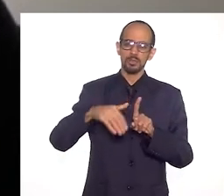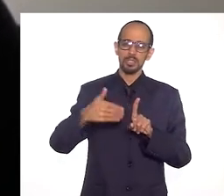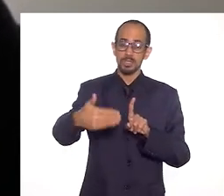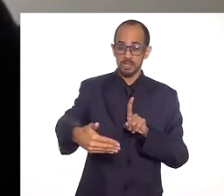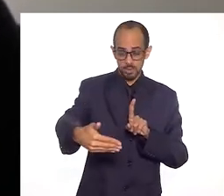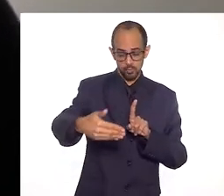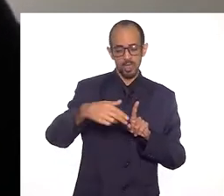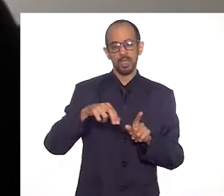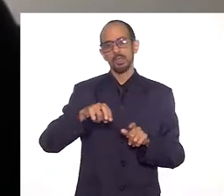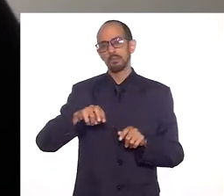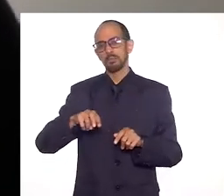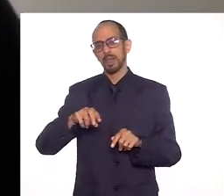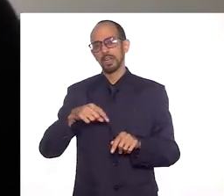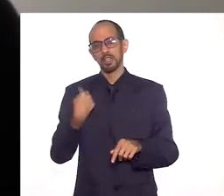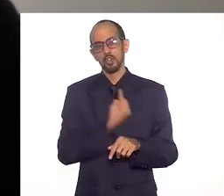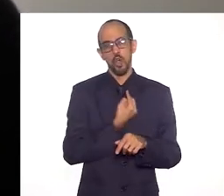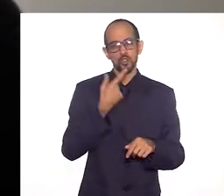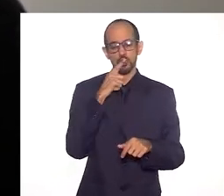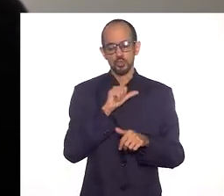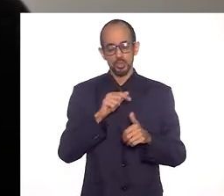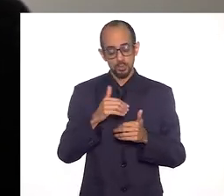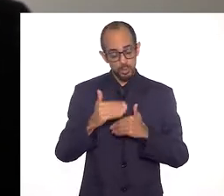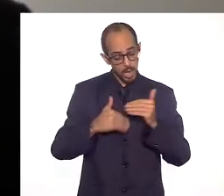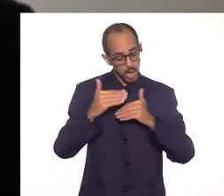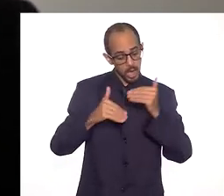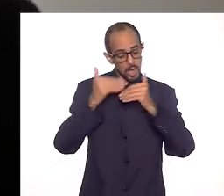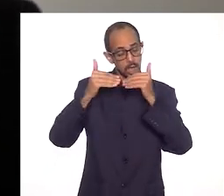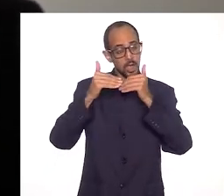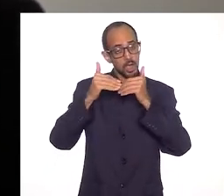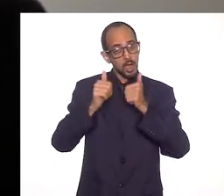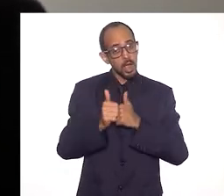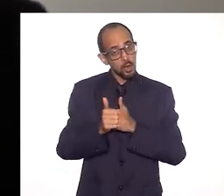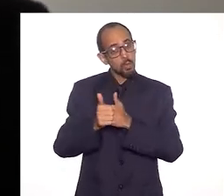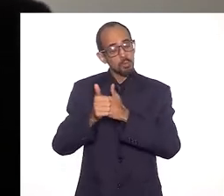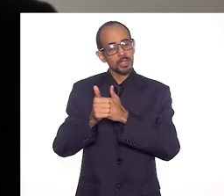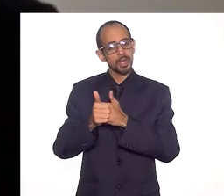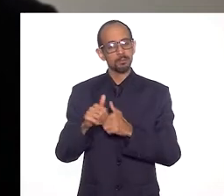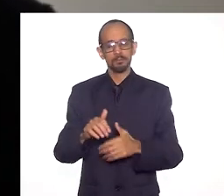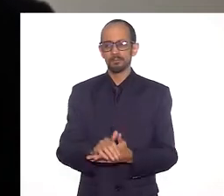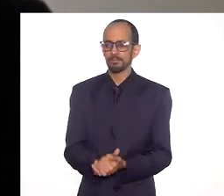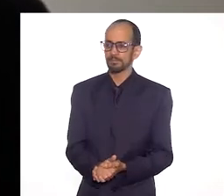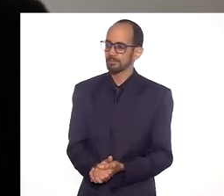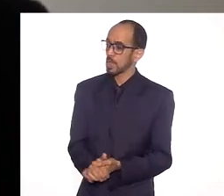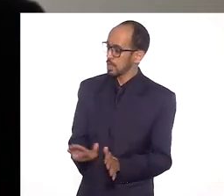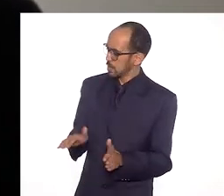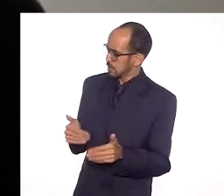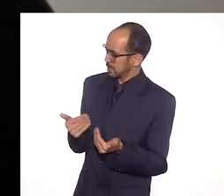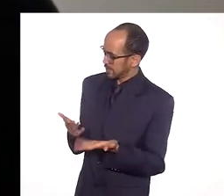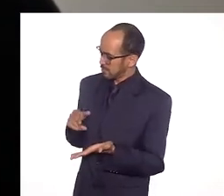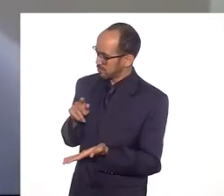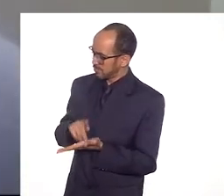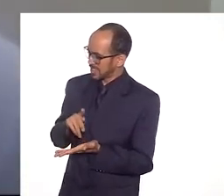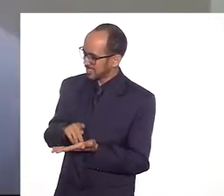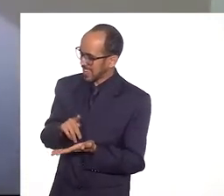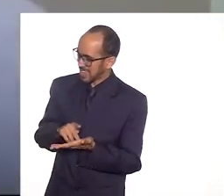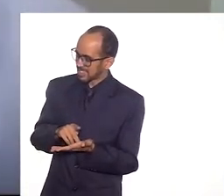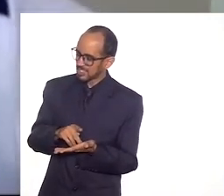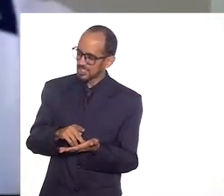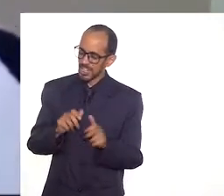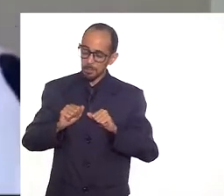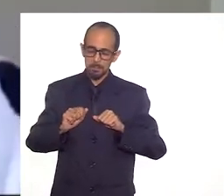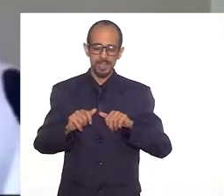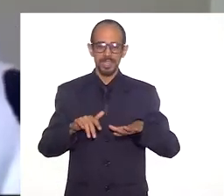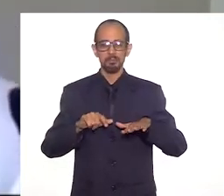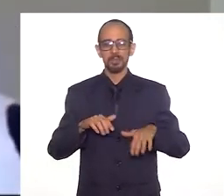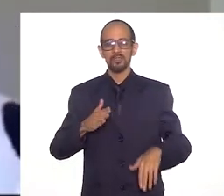a gente poder, para que as pessoas possam acompanhar aí as evoluções e conhecer também esses empreendimentos, né? Pois é, a questão da